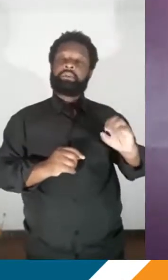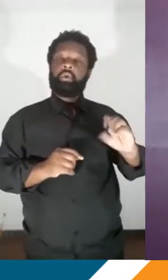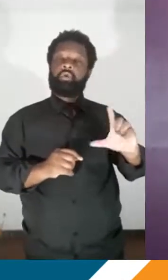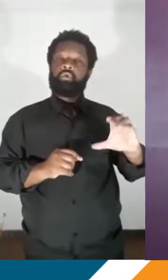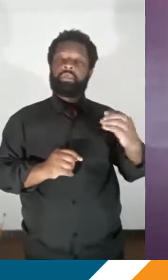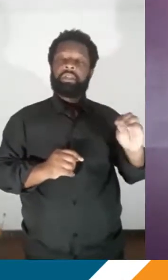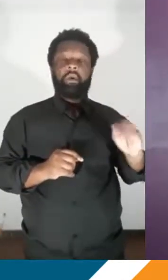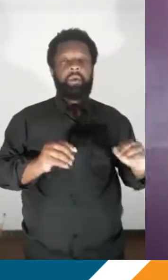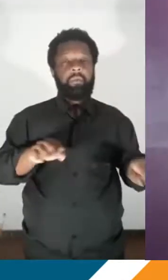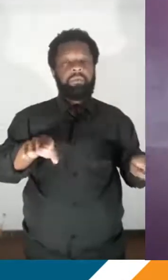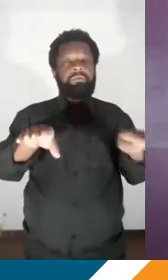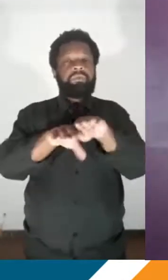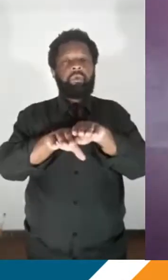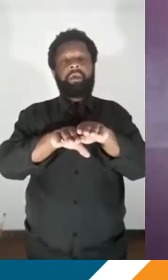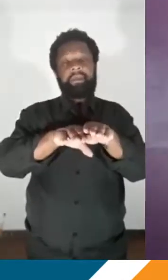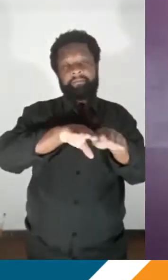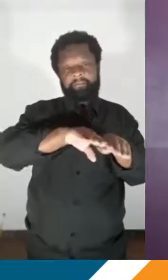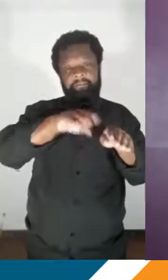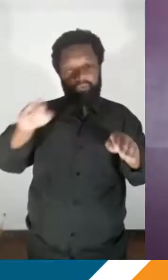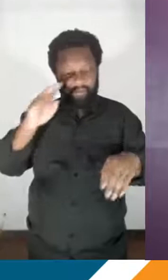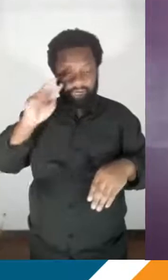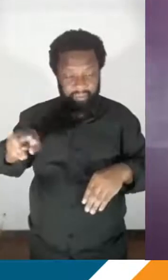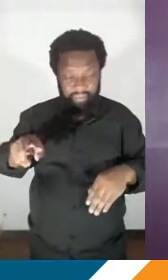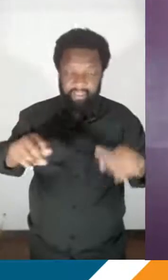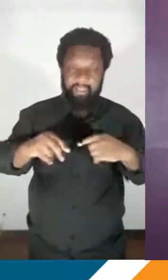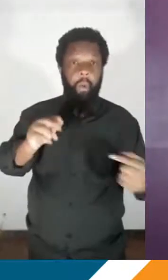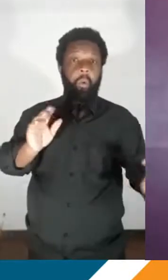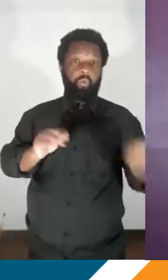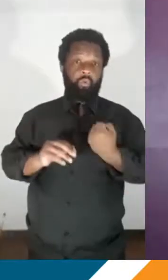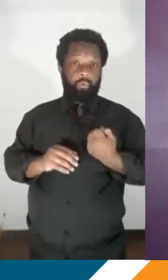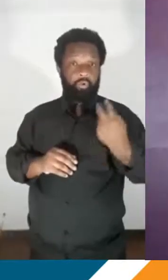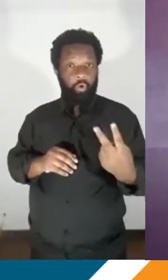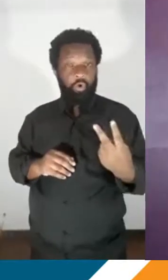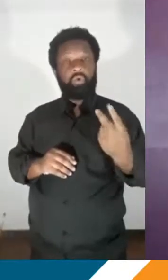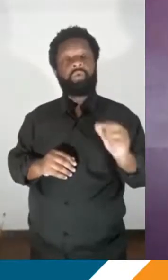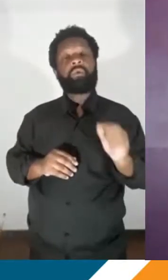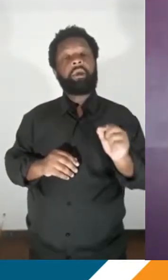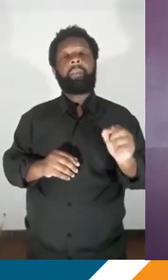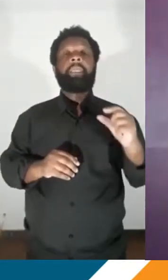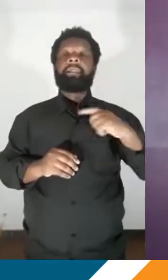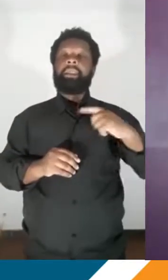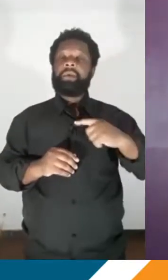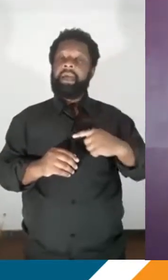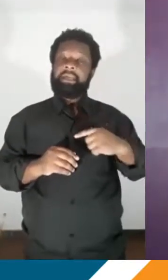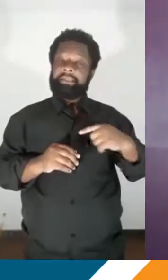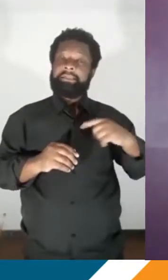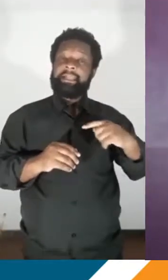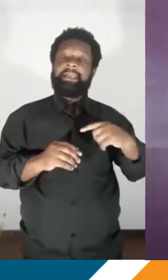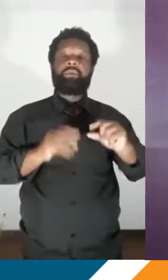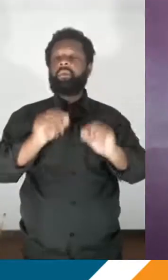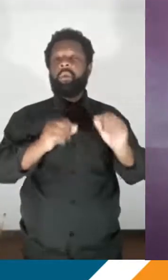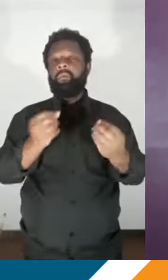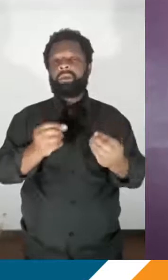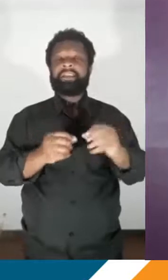a solução bate exatamente na curva. Então, esse ponto 2 a 50 graus Celsius, eu tenho